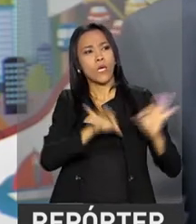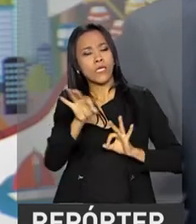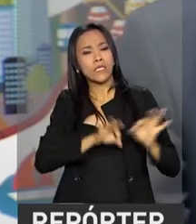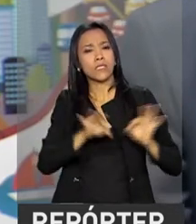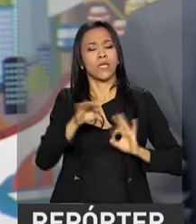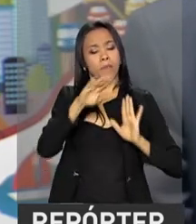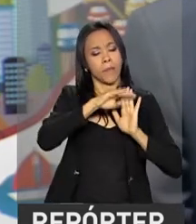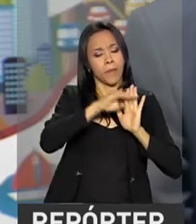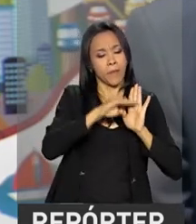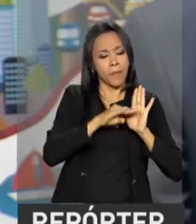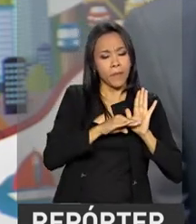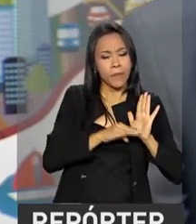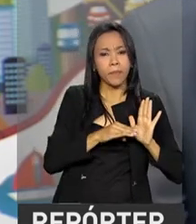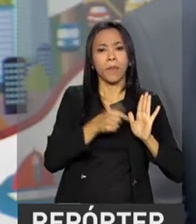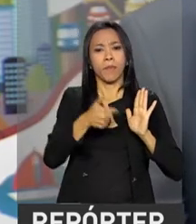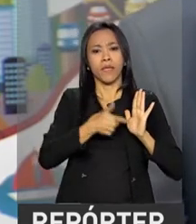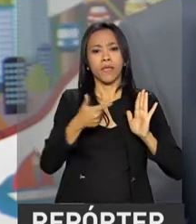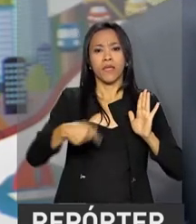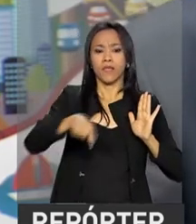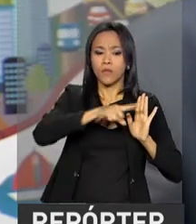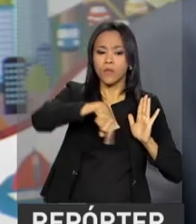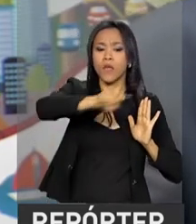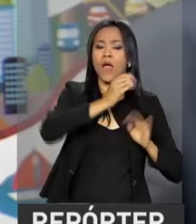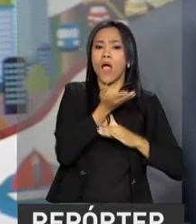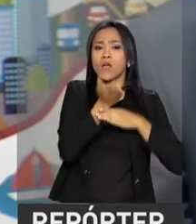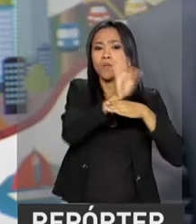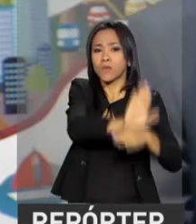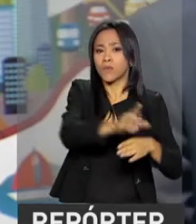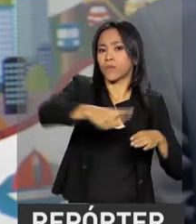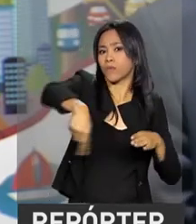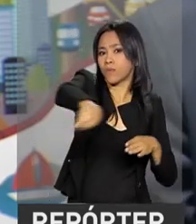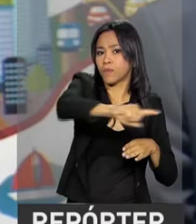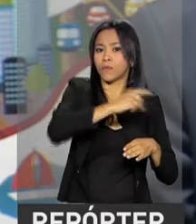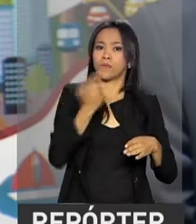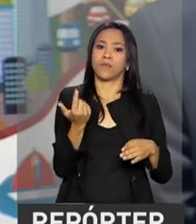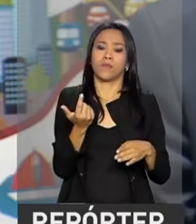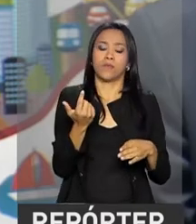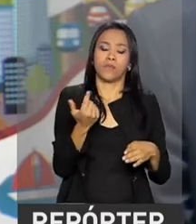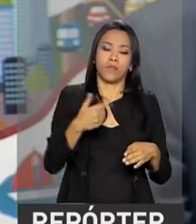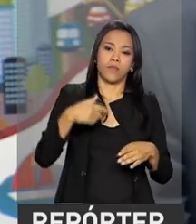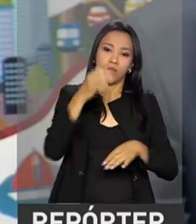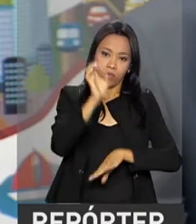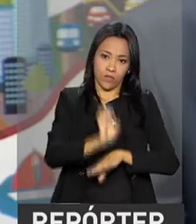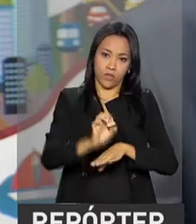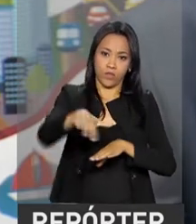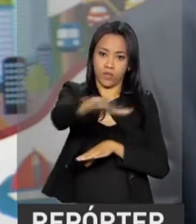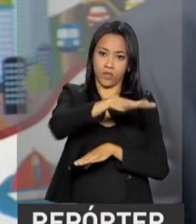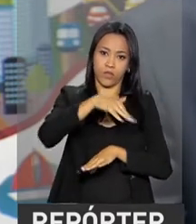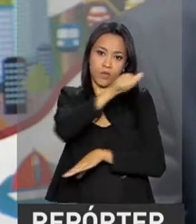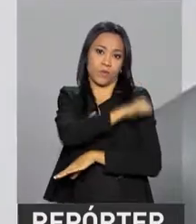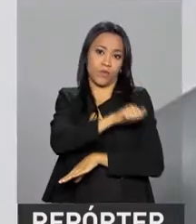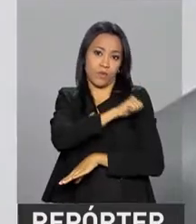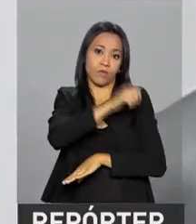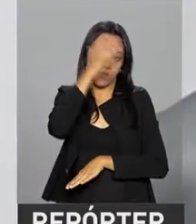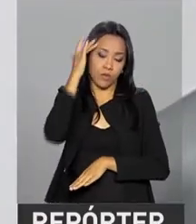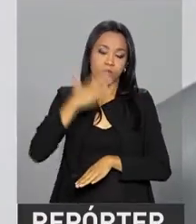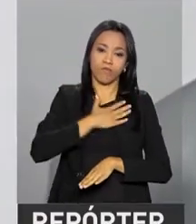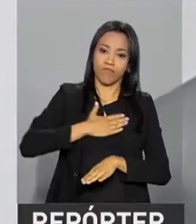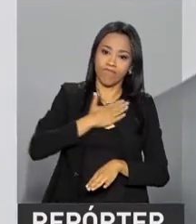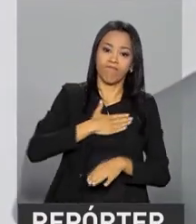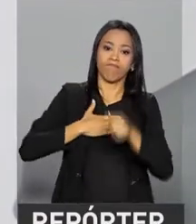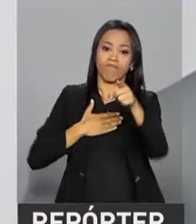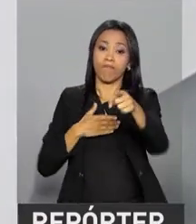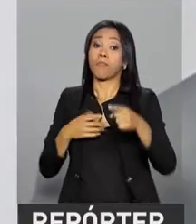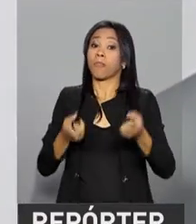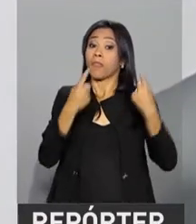tempo, trazer à população do estado do Rio de Janeiro, do Brasil, né, um plano consistente de ocupação. O secretário